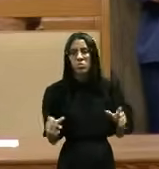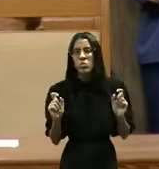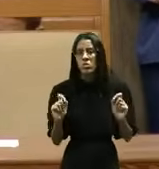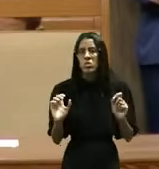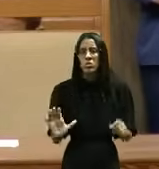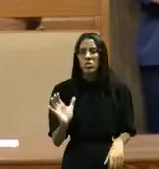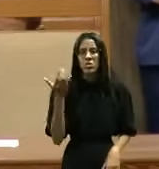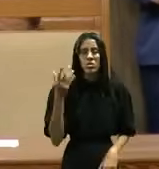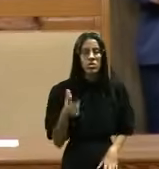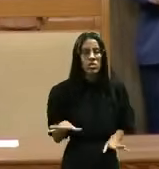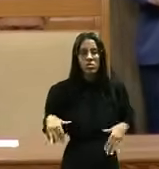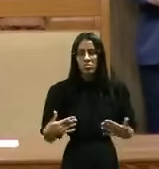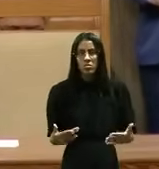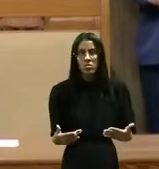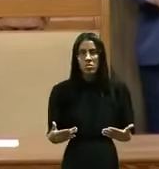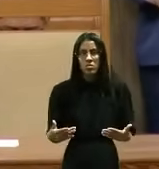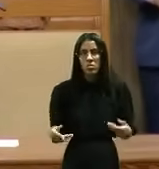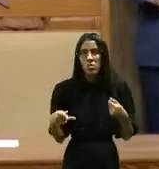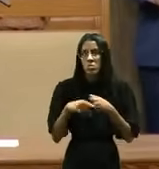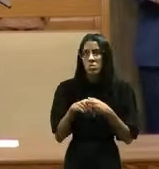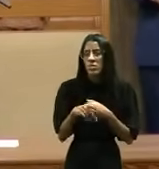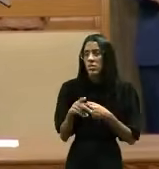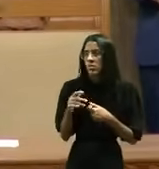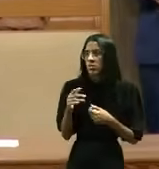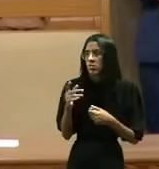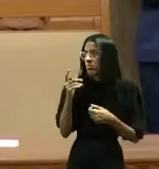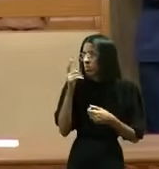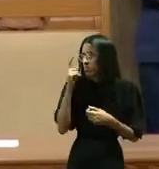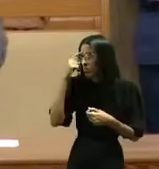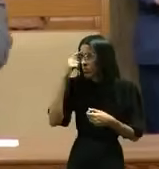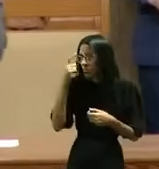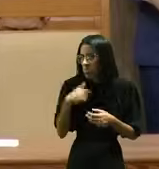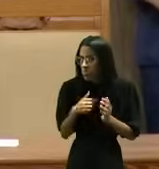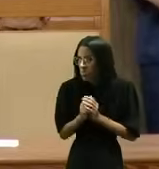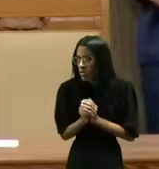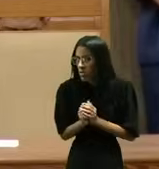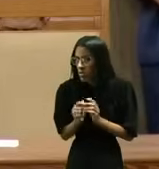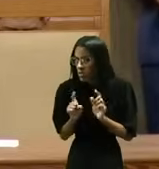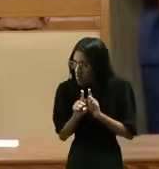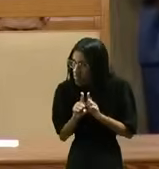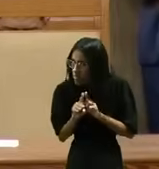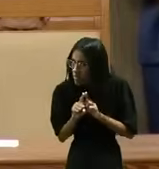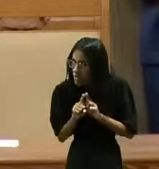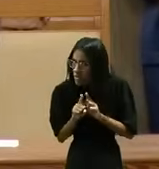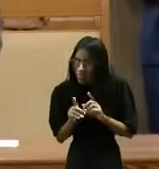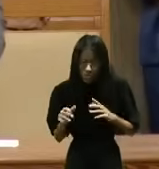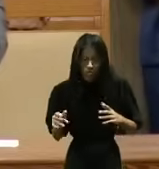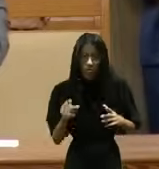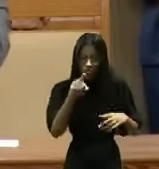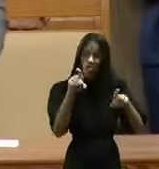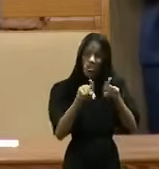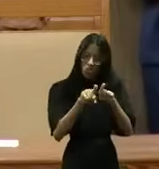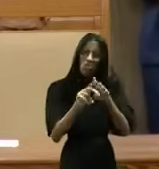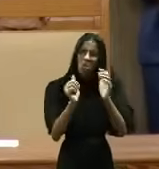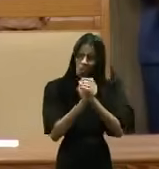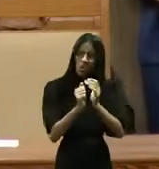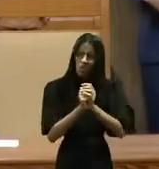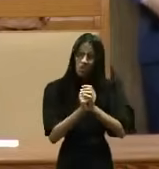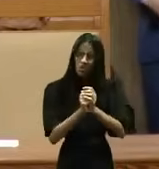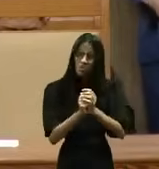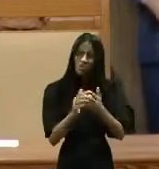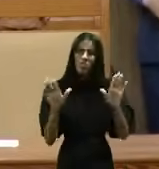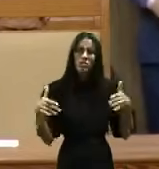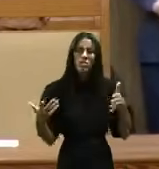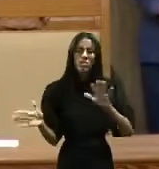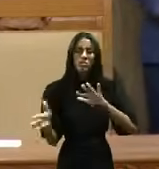ai eu tava orando também não éa assim tu tava orando também porque as coisas só funciona com oração oração é que que